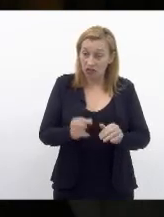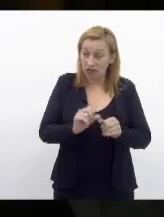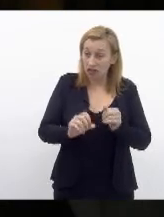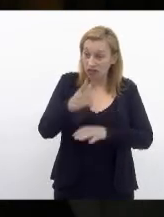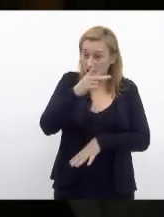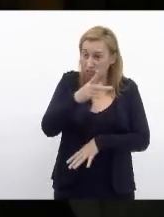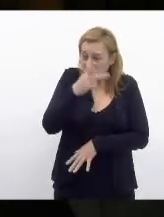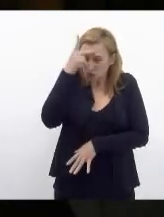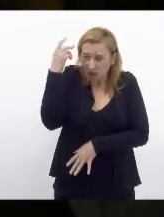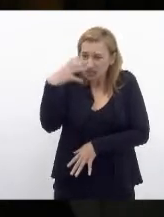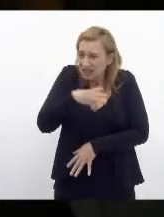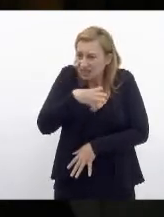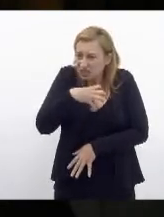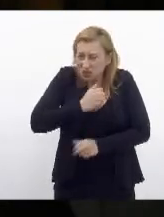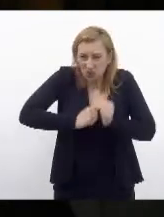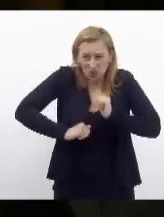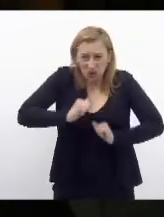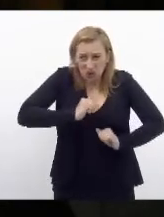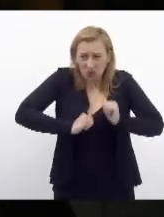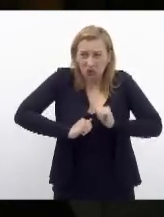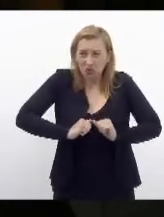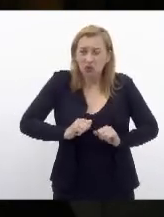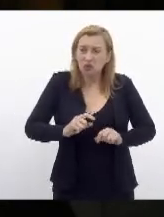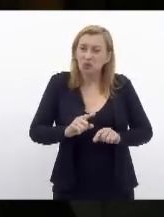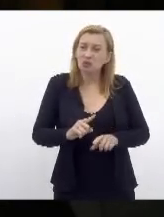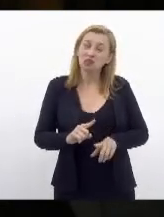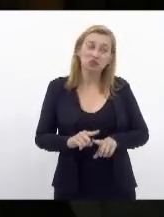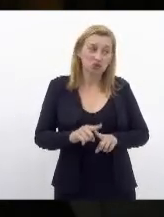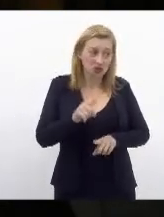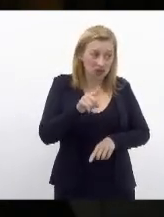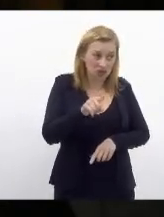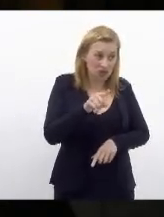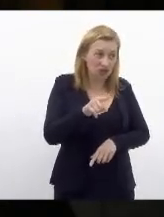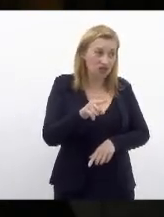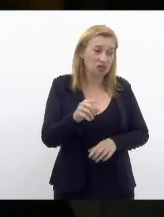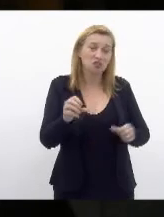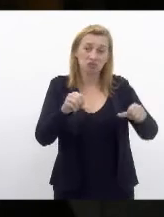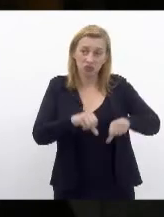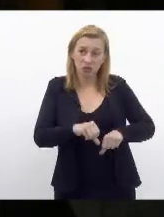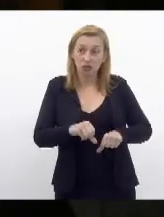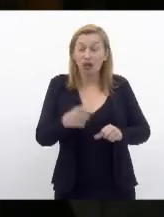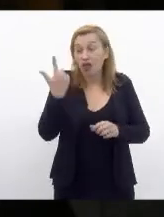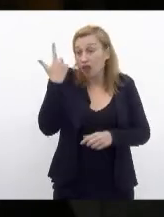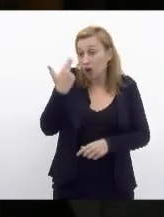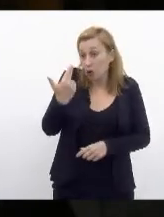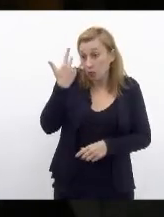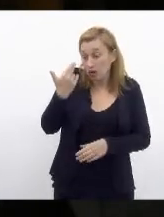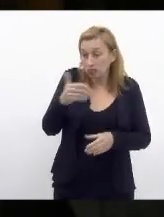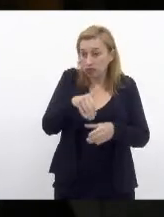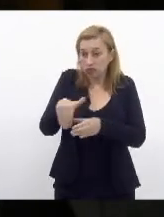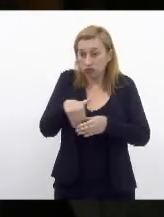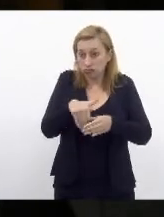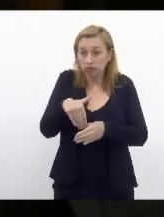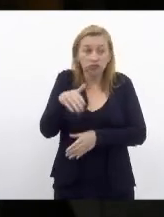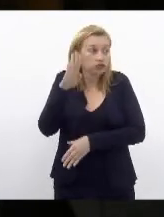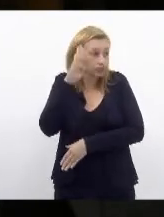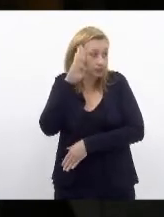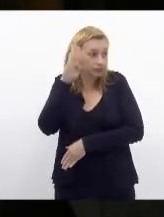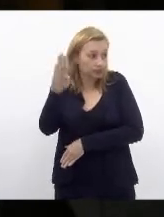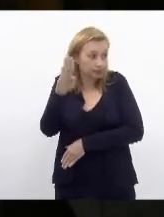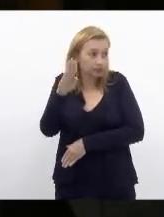você também traz para você. É muito comum nas eleições, principalmente